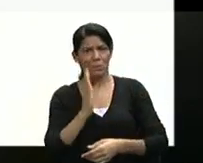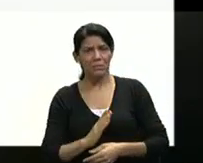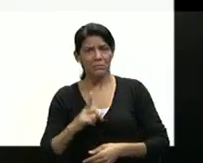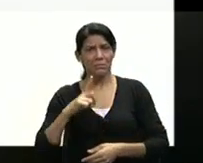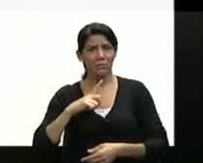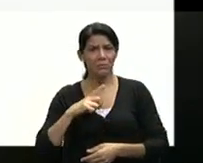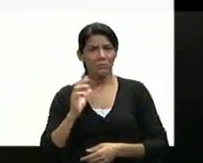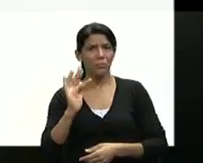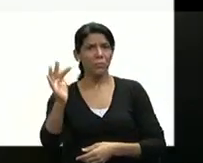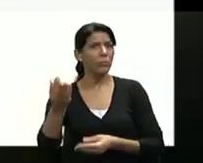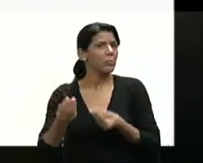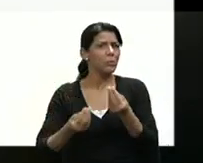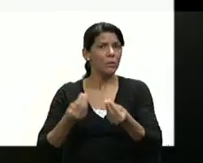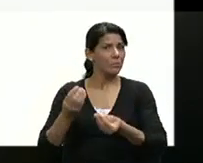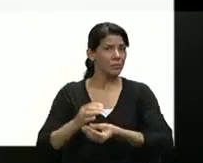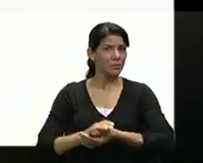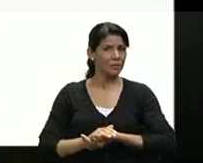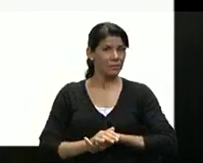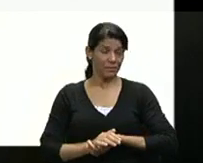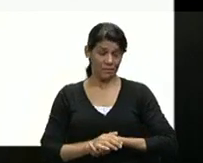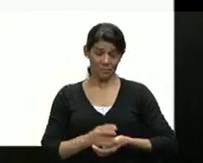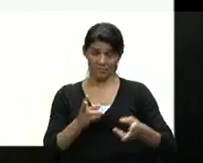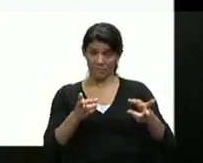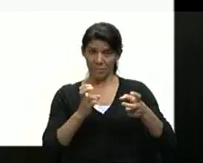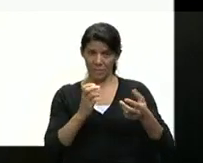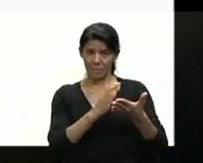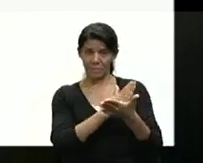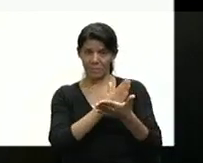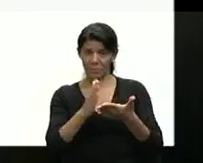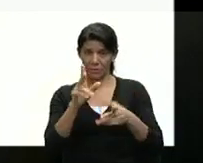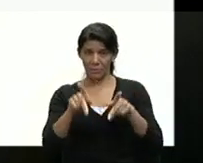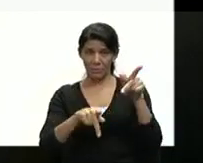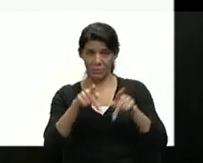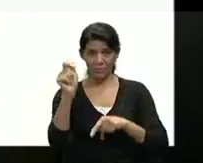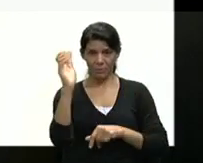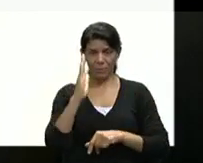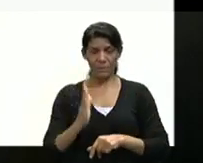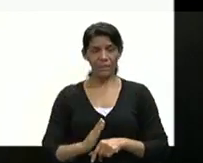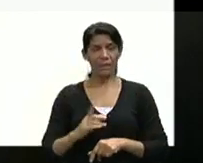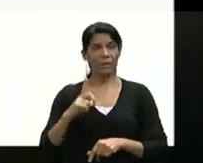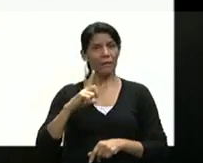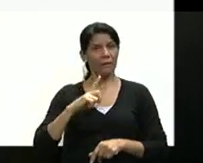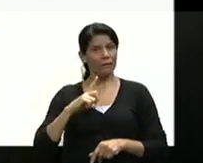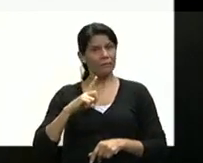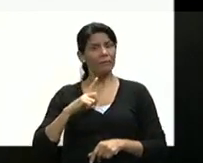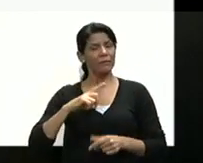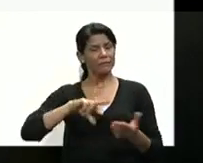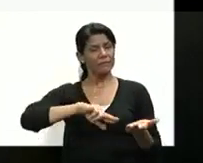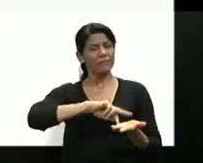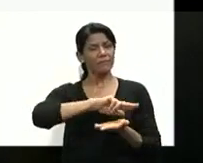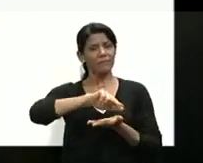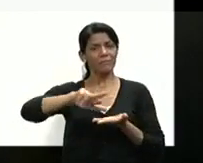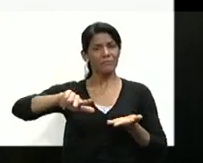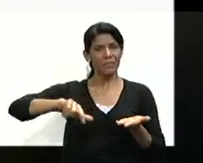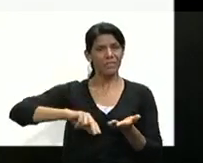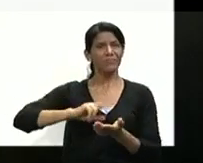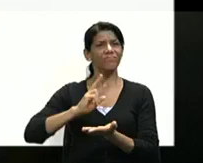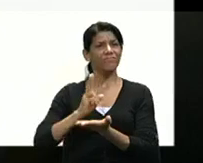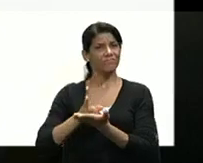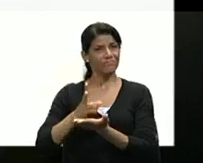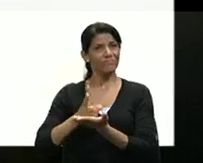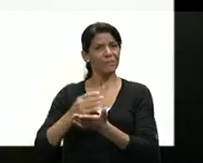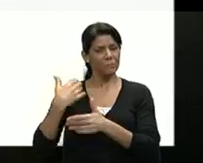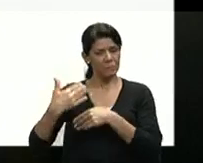observa? Que a distribuição demográfica da população brasileira ela sofre uma variação constante ao longo